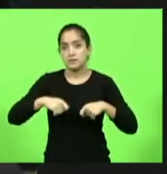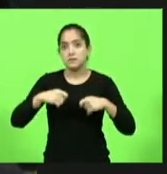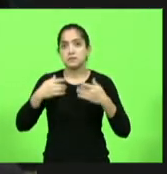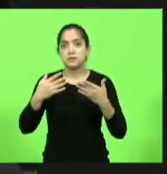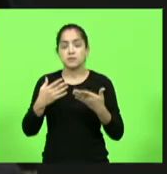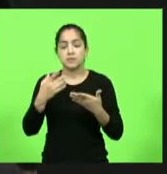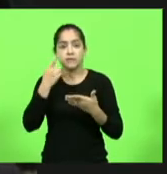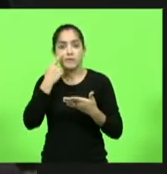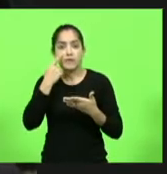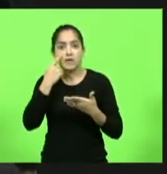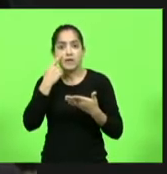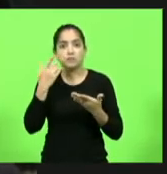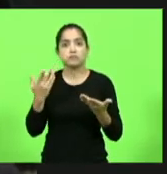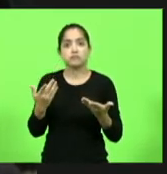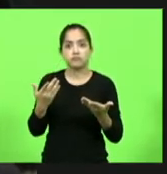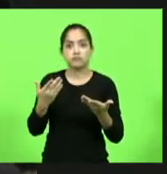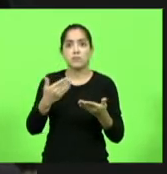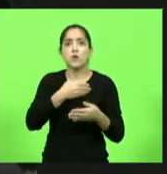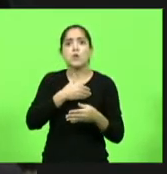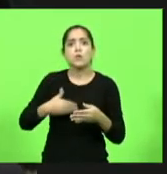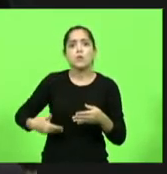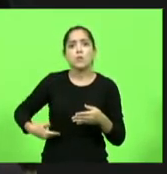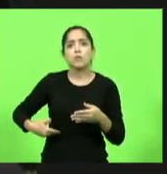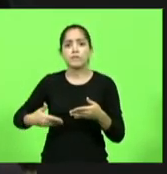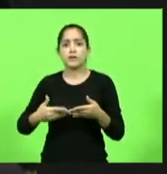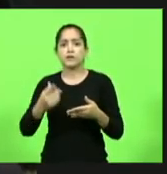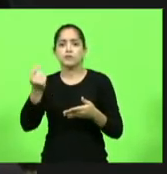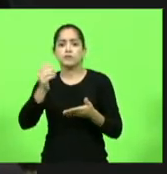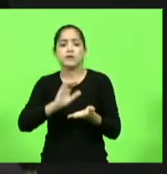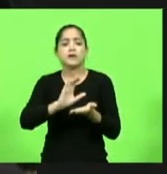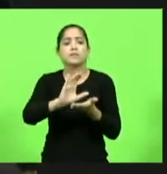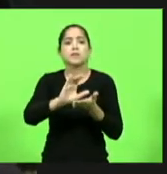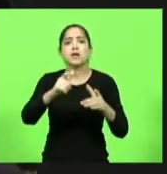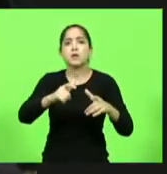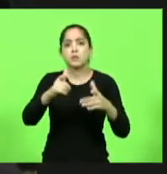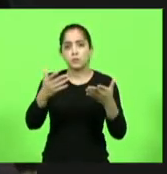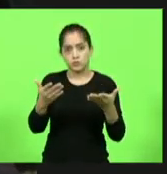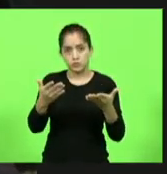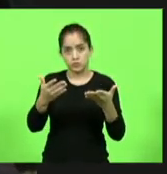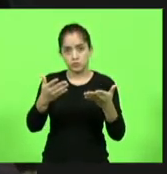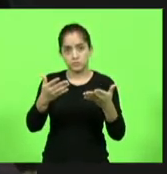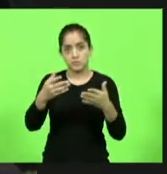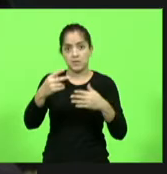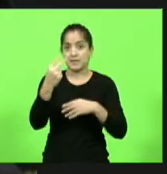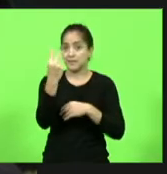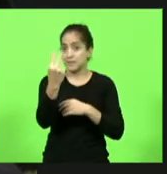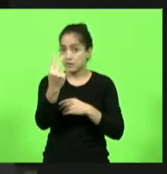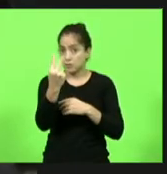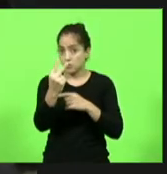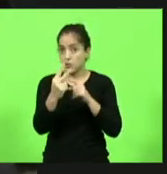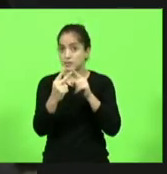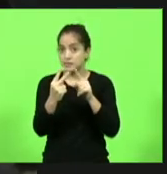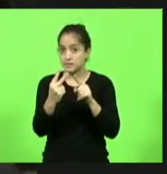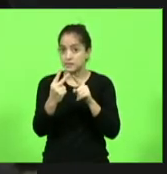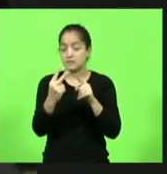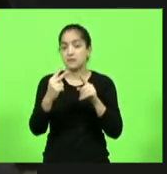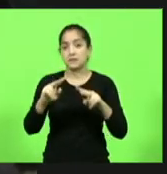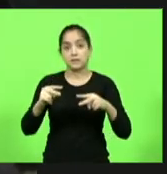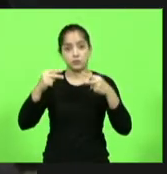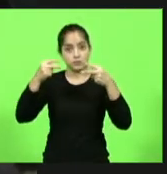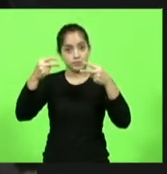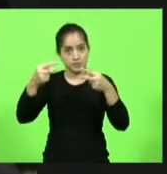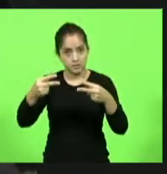especificamente onde o governo federal, onde o governo vai colocar o dinheiro. Nós temos dois trechos importantíssimos aqui da duplicação que